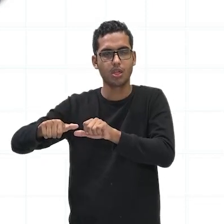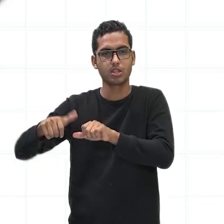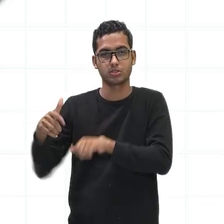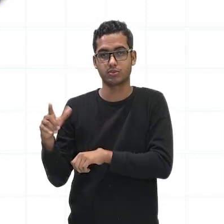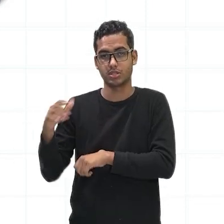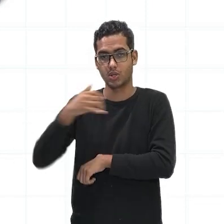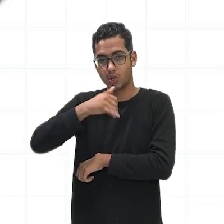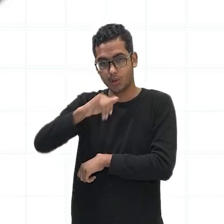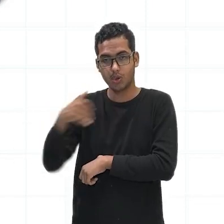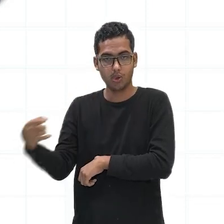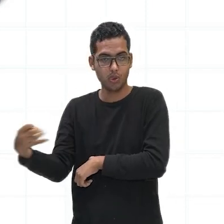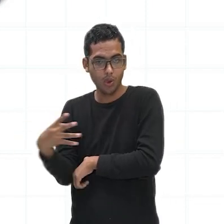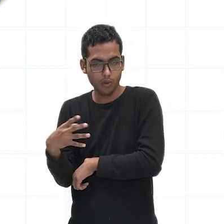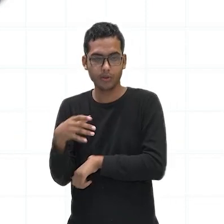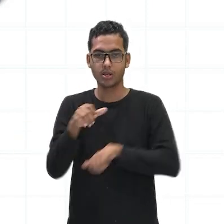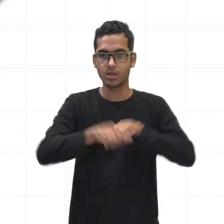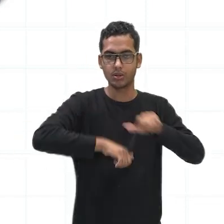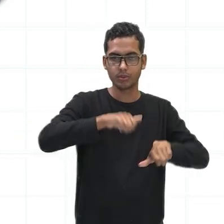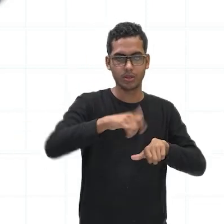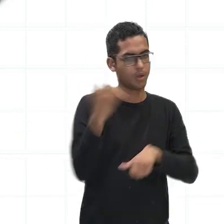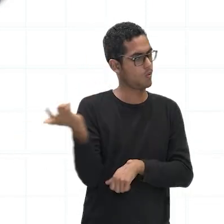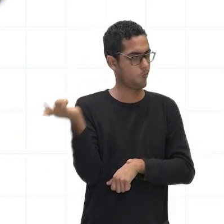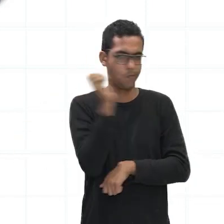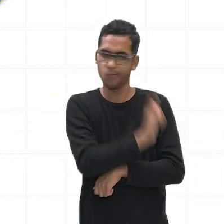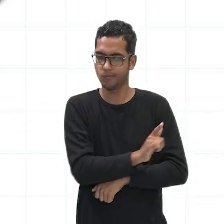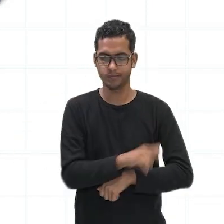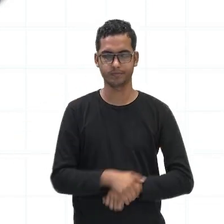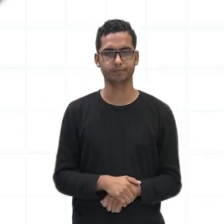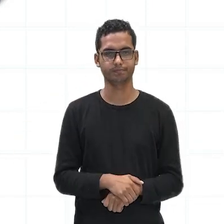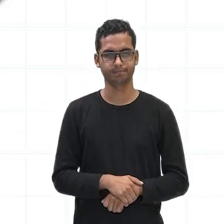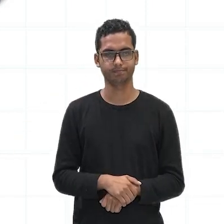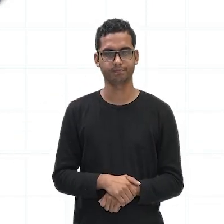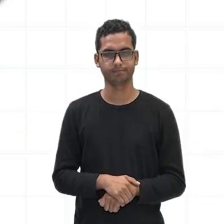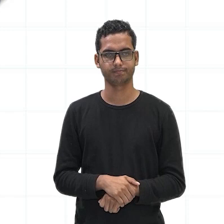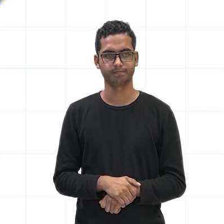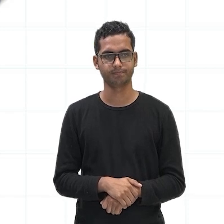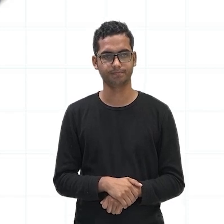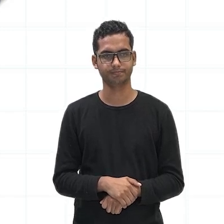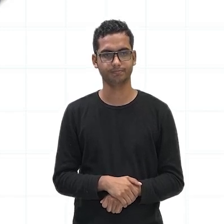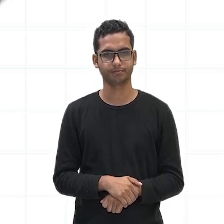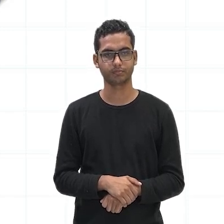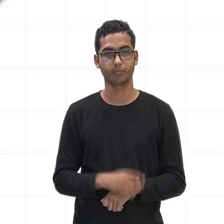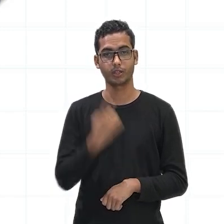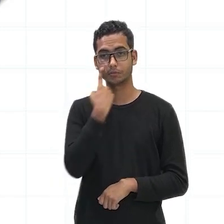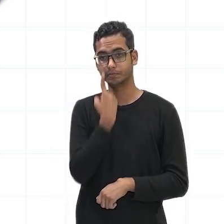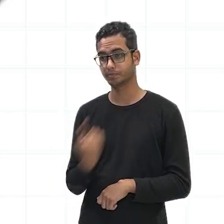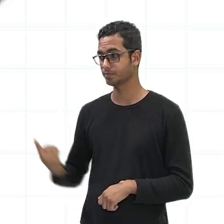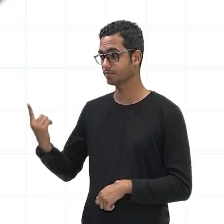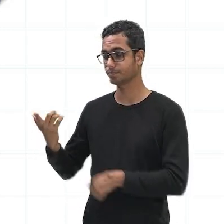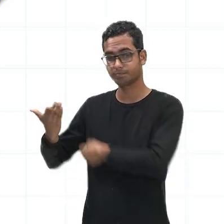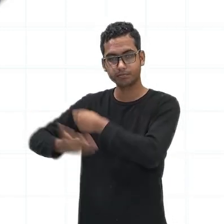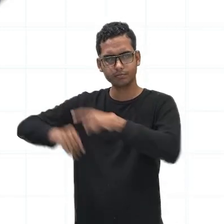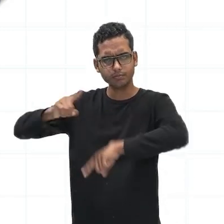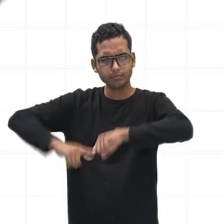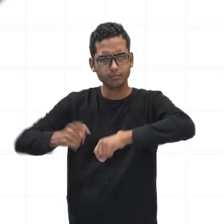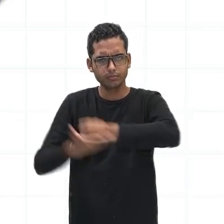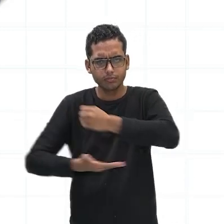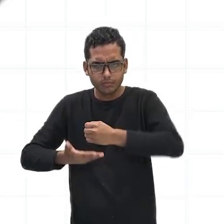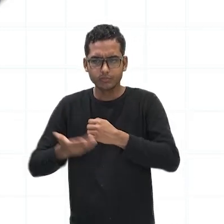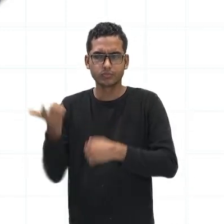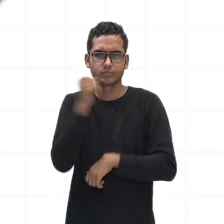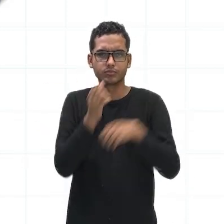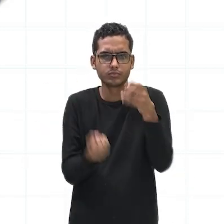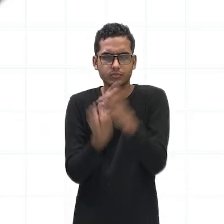fim de produzir energia. Então, a gente vai ter aí as matérias-primas, para que a gente possa obter energia, né? A gente